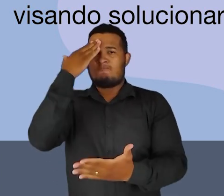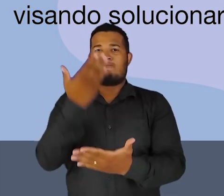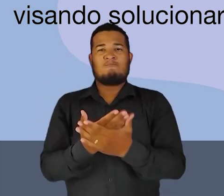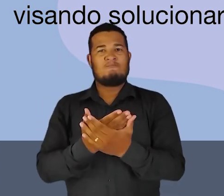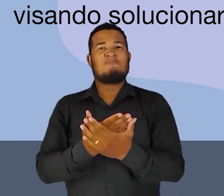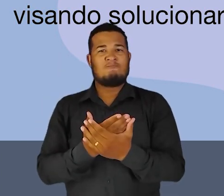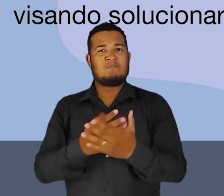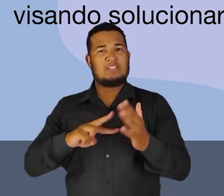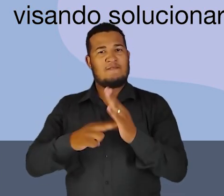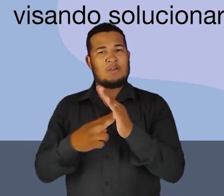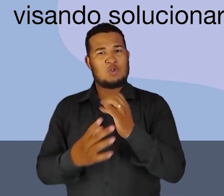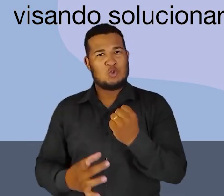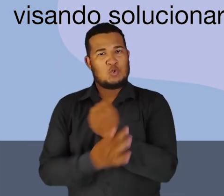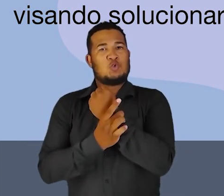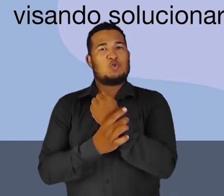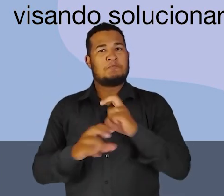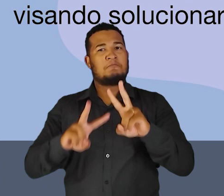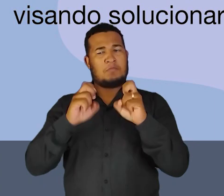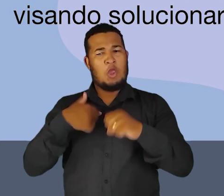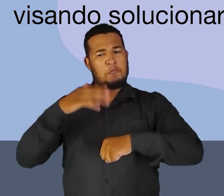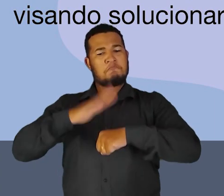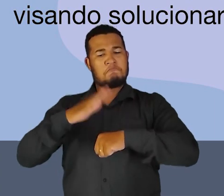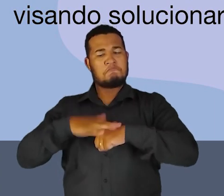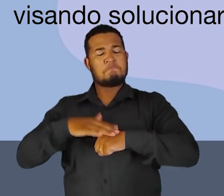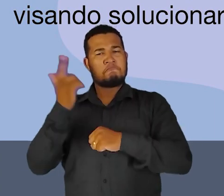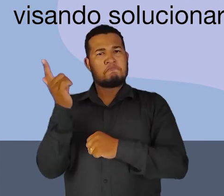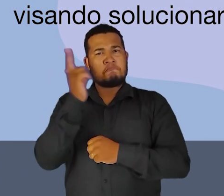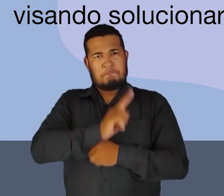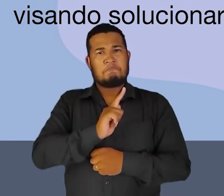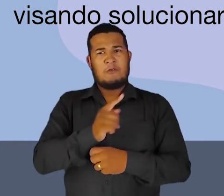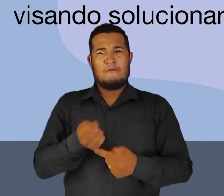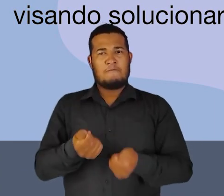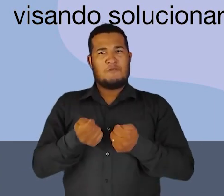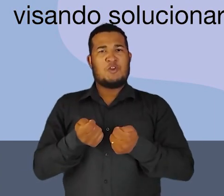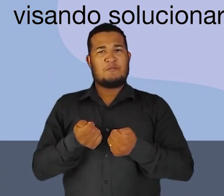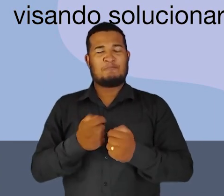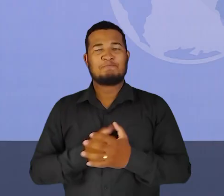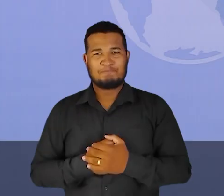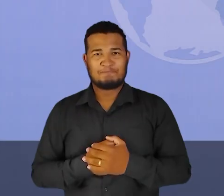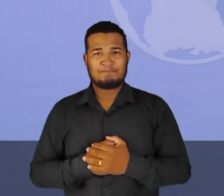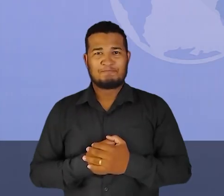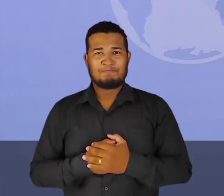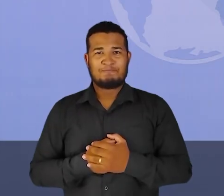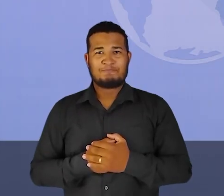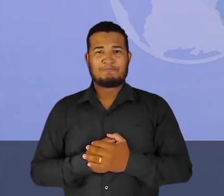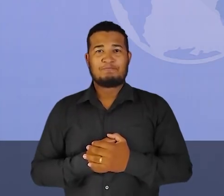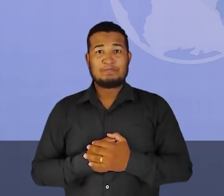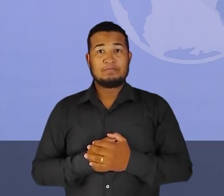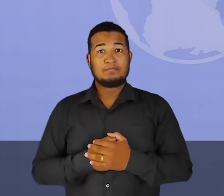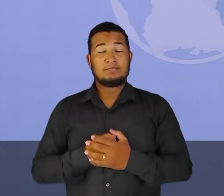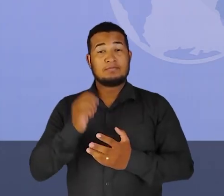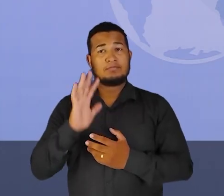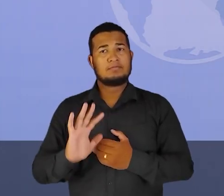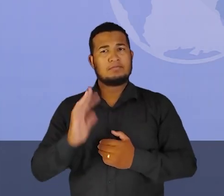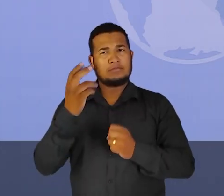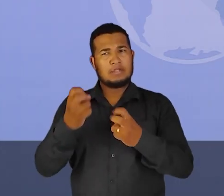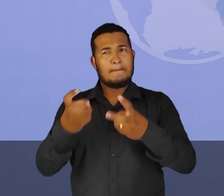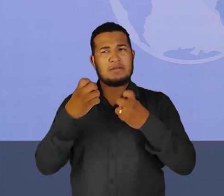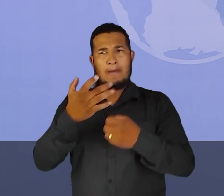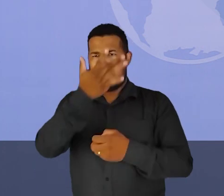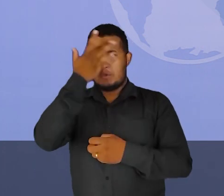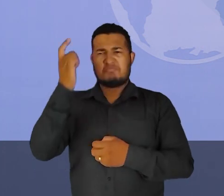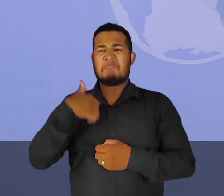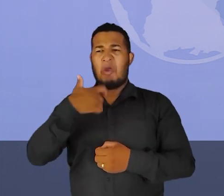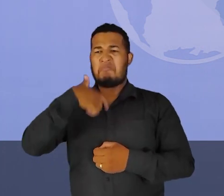de segurança em relação a si mesmo, firmeza. Volta aqui comigo na tela. Quando você observa uma pessoa com